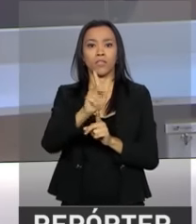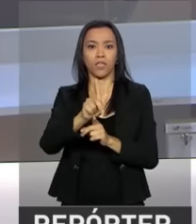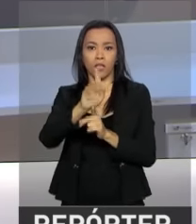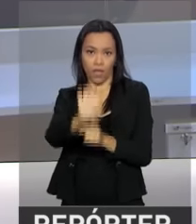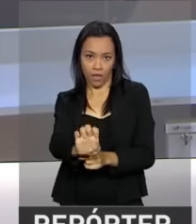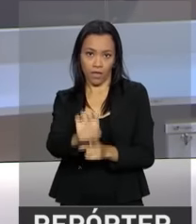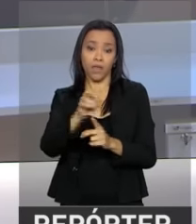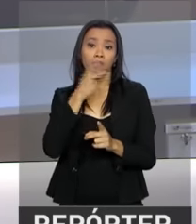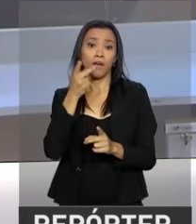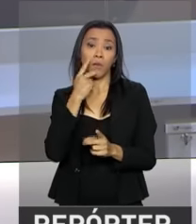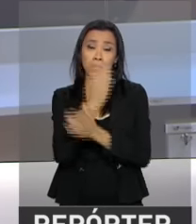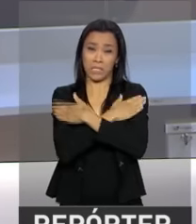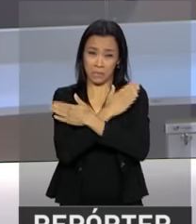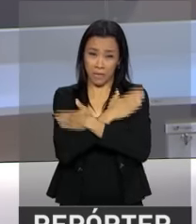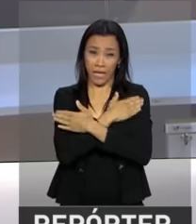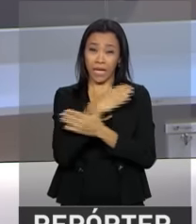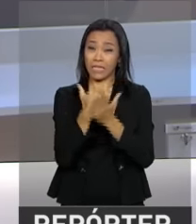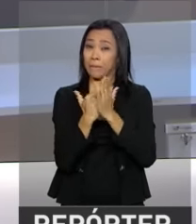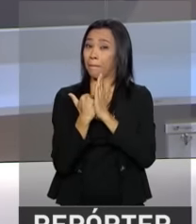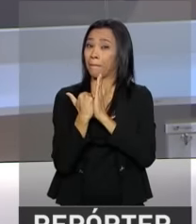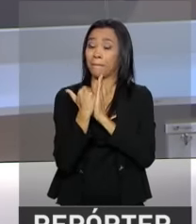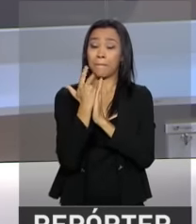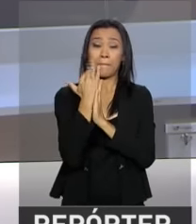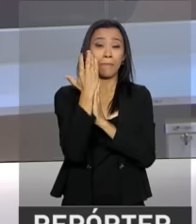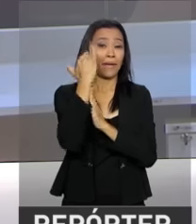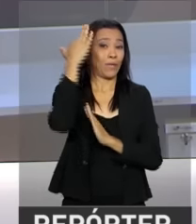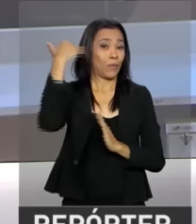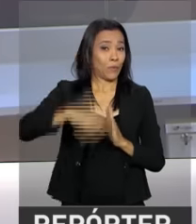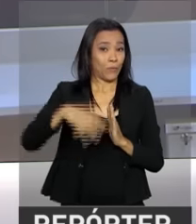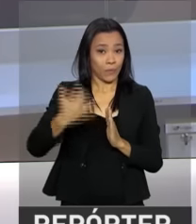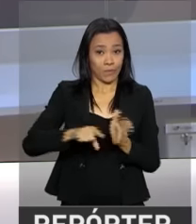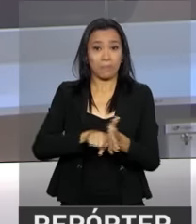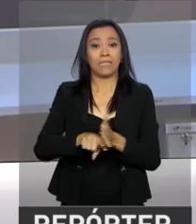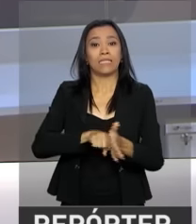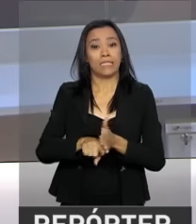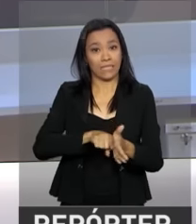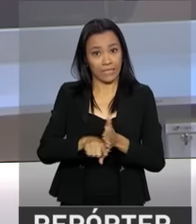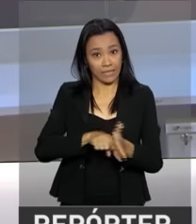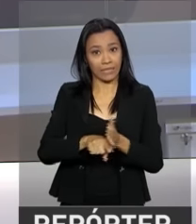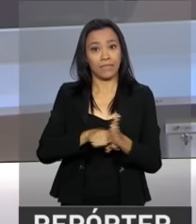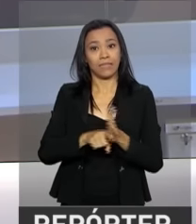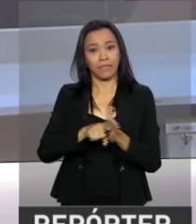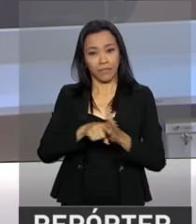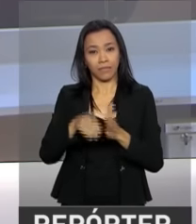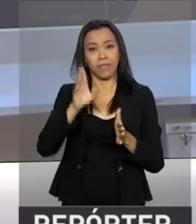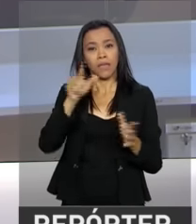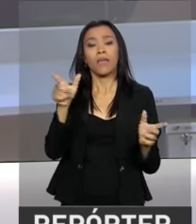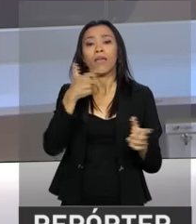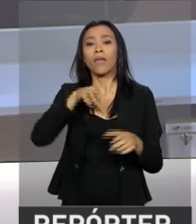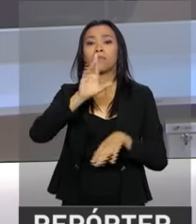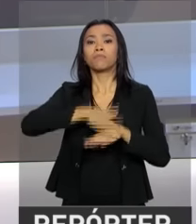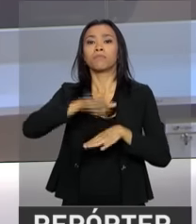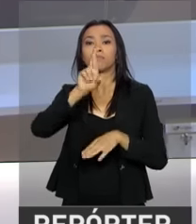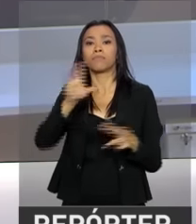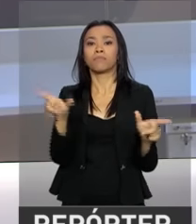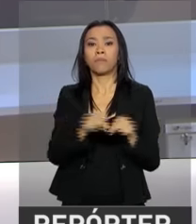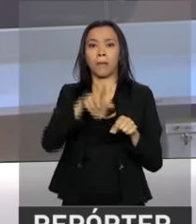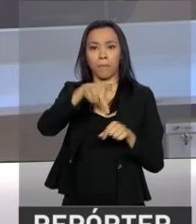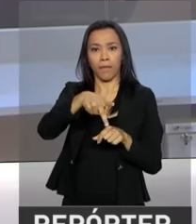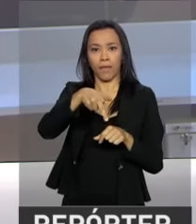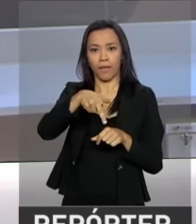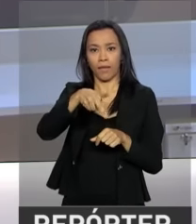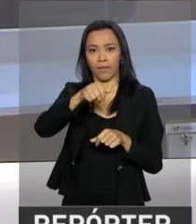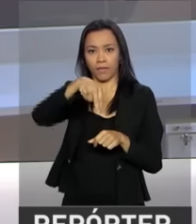de desocupação segue como a maior da série histórica da Pesquisa Nacional por Amostra de Domicílios, a PNAD, que teve início